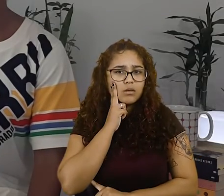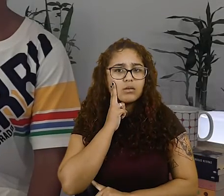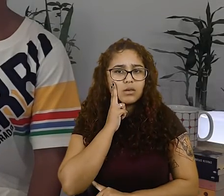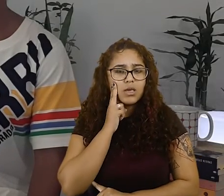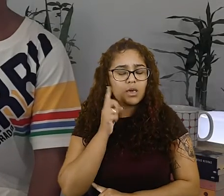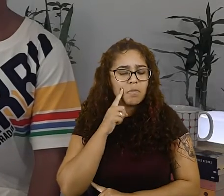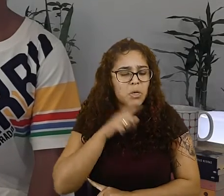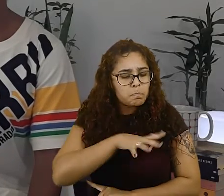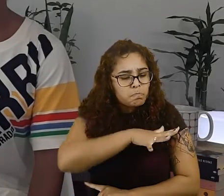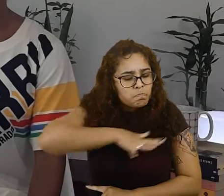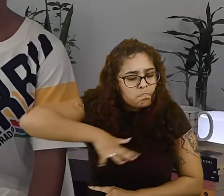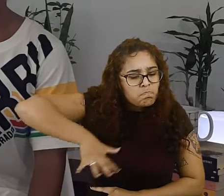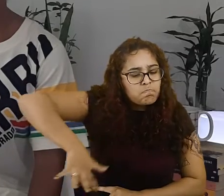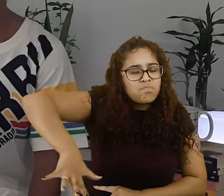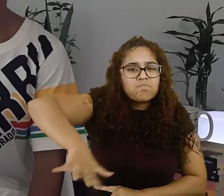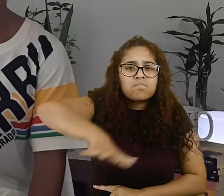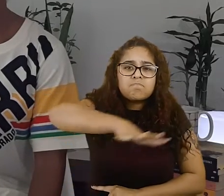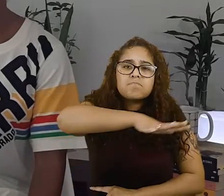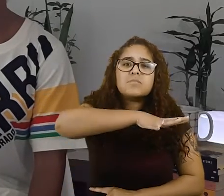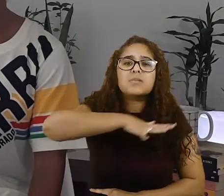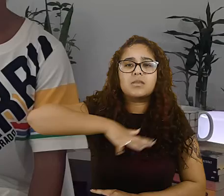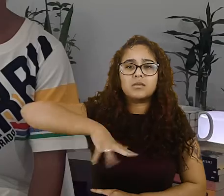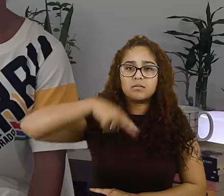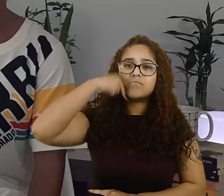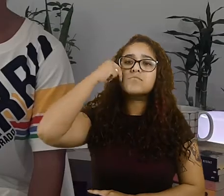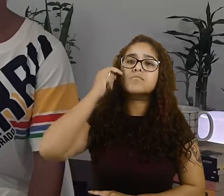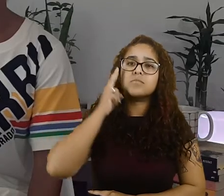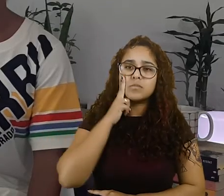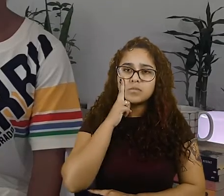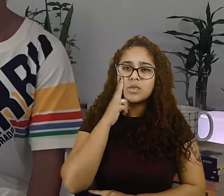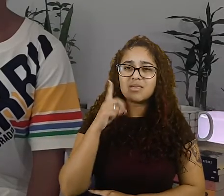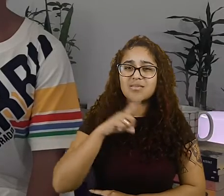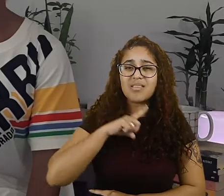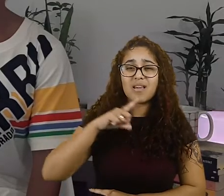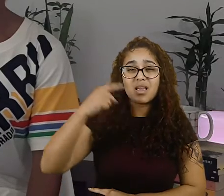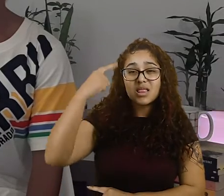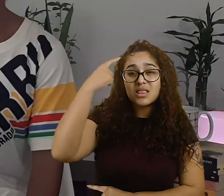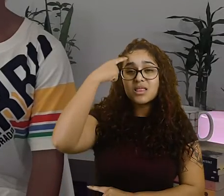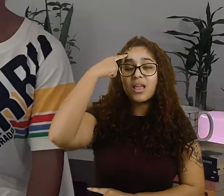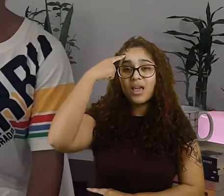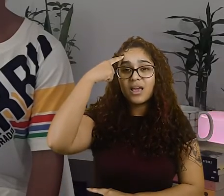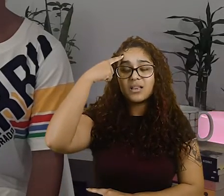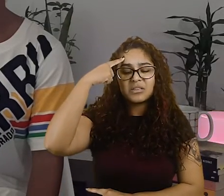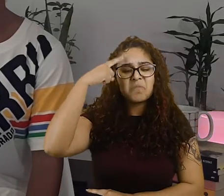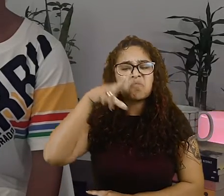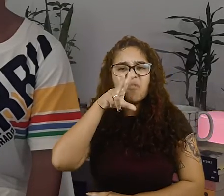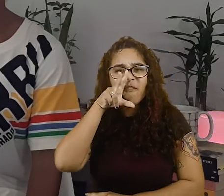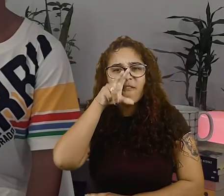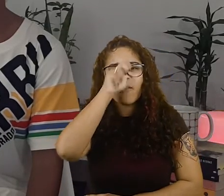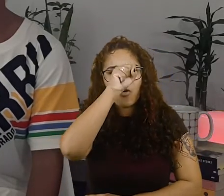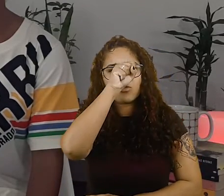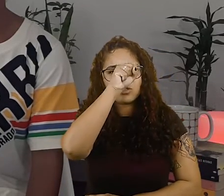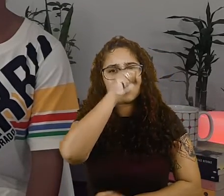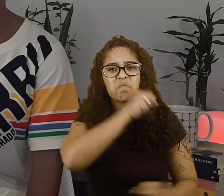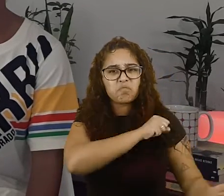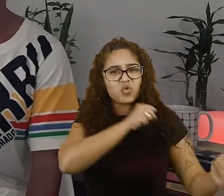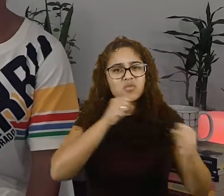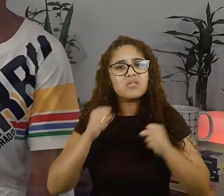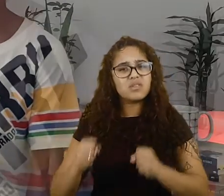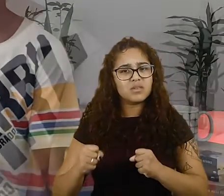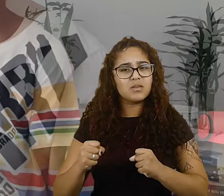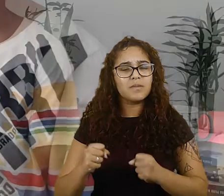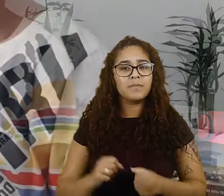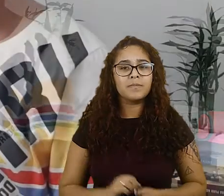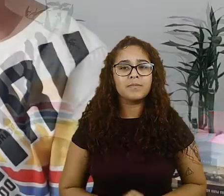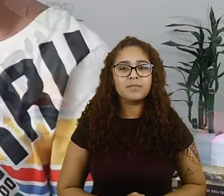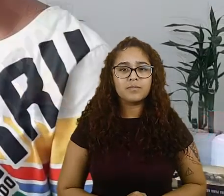negra, e para esse chão negro com a ideia de ser um paraíso muito poderoso.